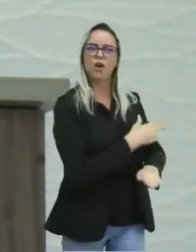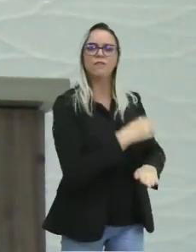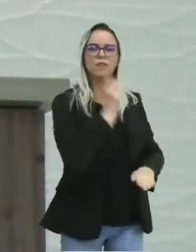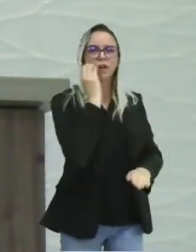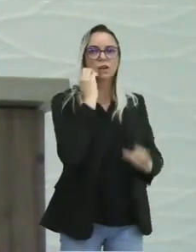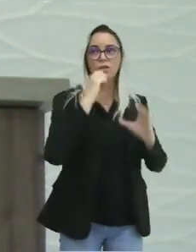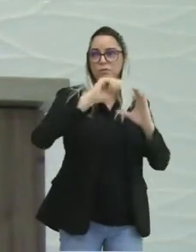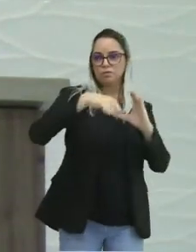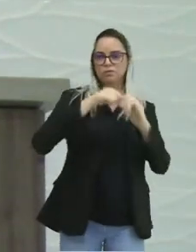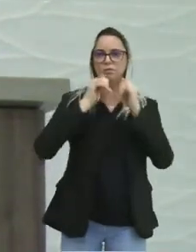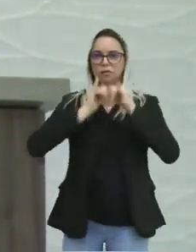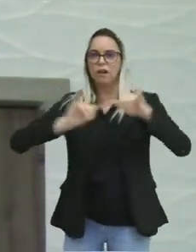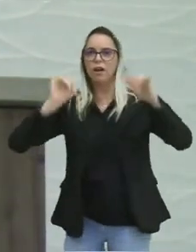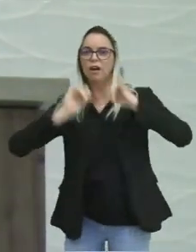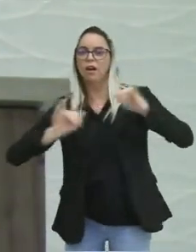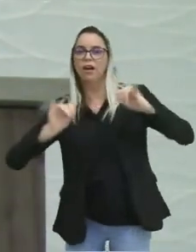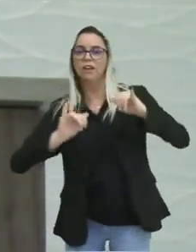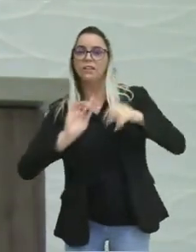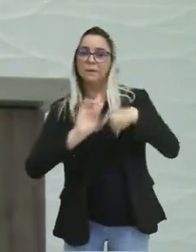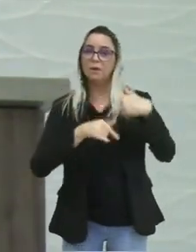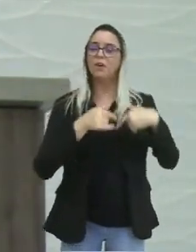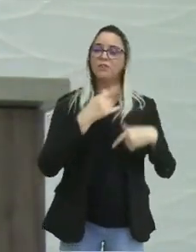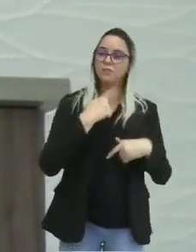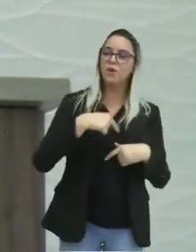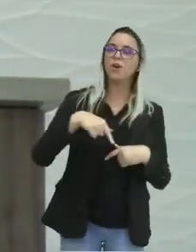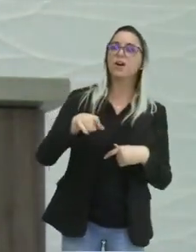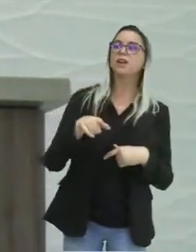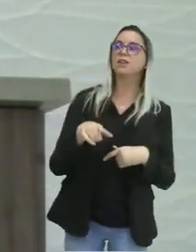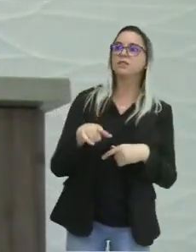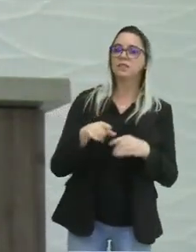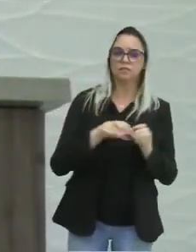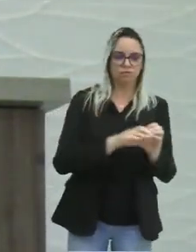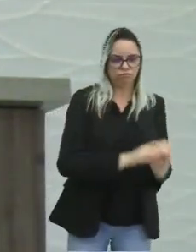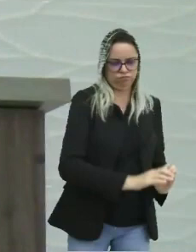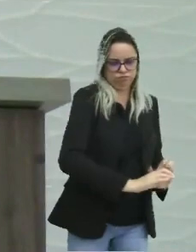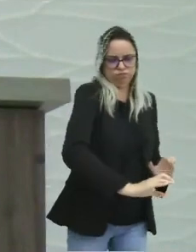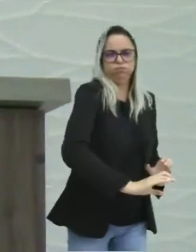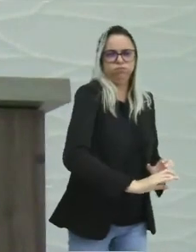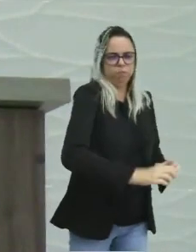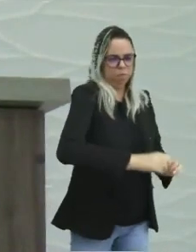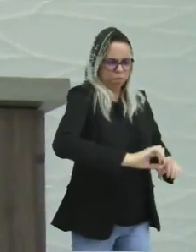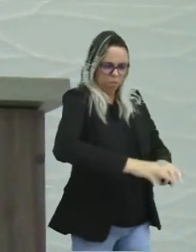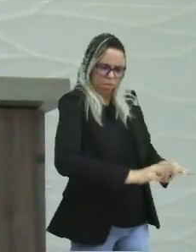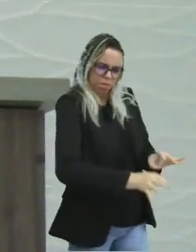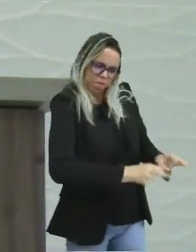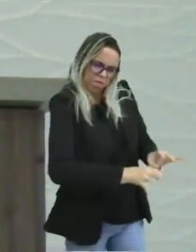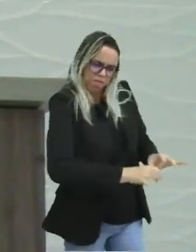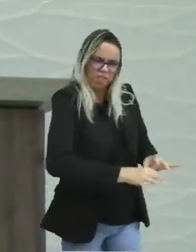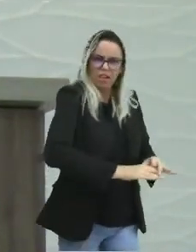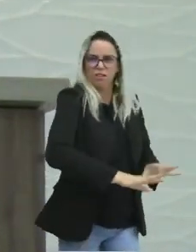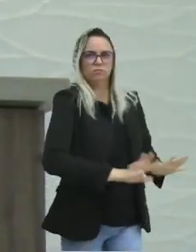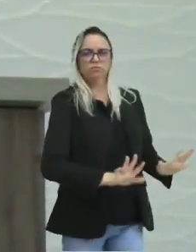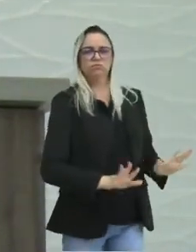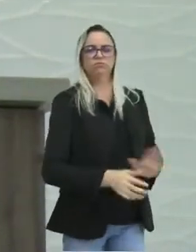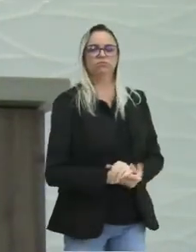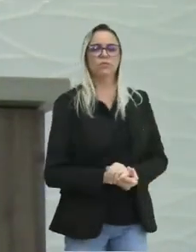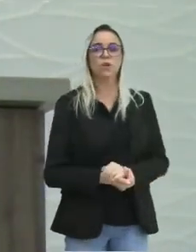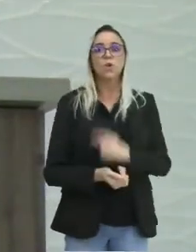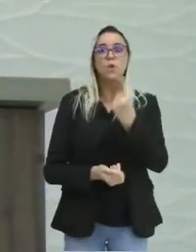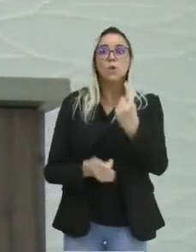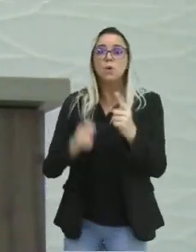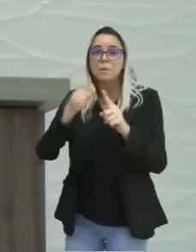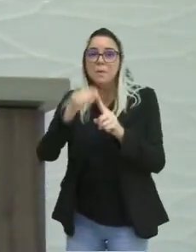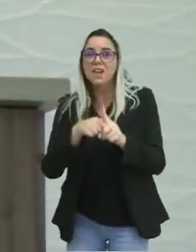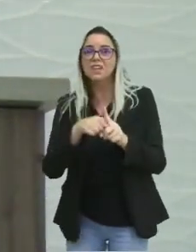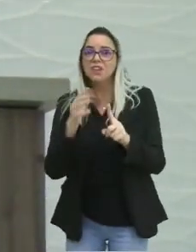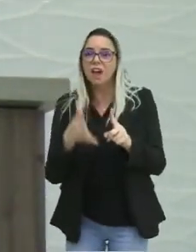rede social. Em seguida, foram lá e desentupiram, mas não arrumaram. Eu já tinha feito um mês que tinha